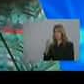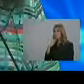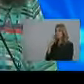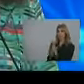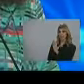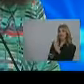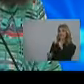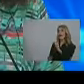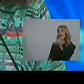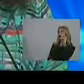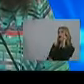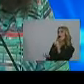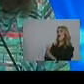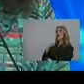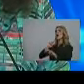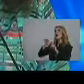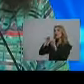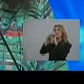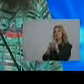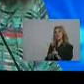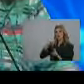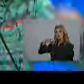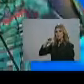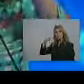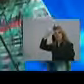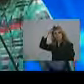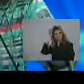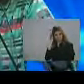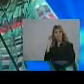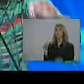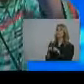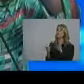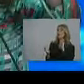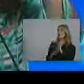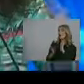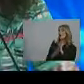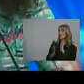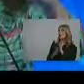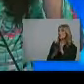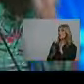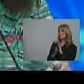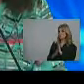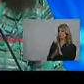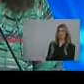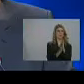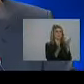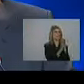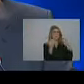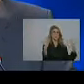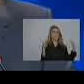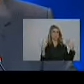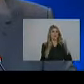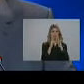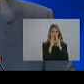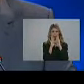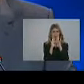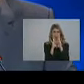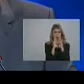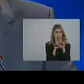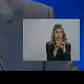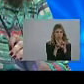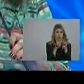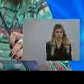pega carona no golpe, agarrado com Michel Temer, com uma proposta de torniquete, de restrição... Por favor, a plateia não se manifeste,